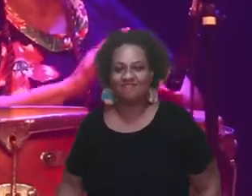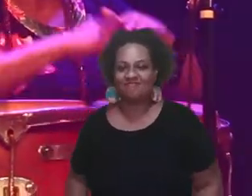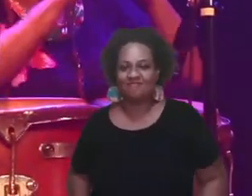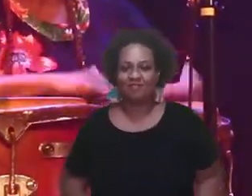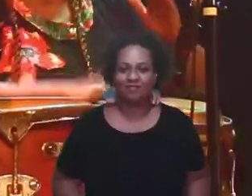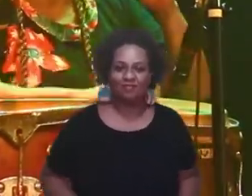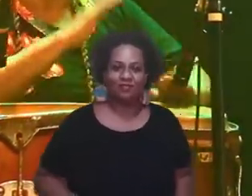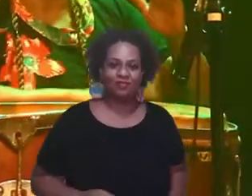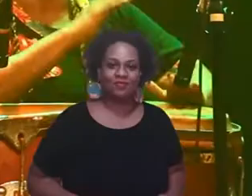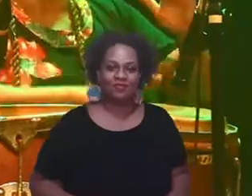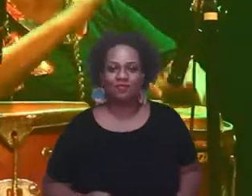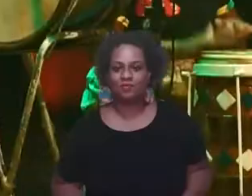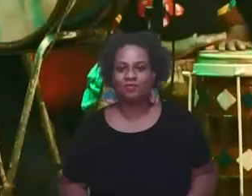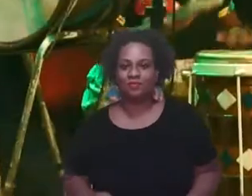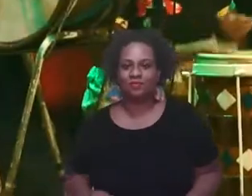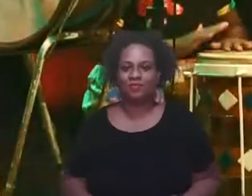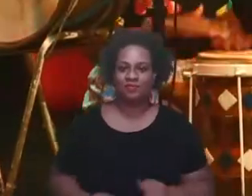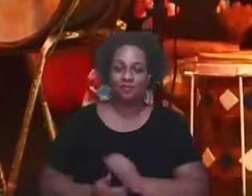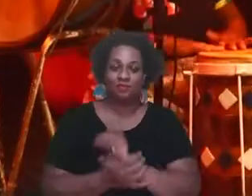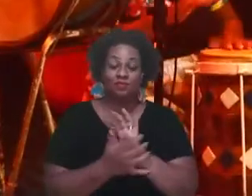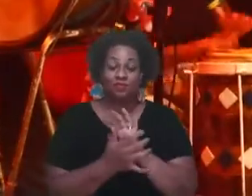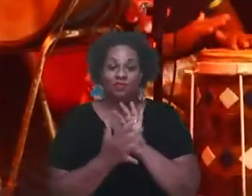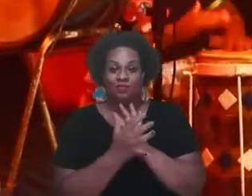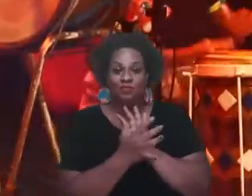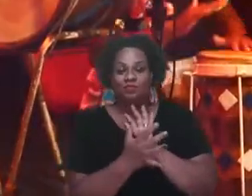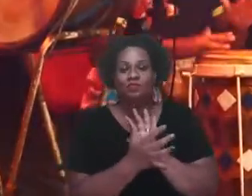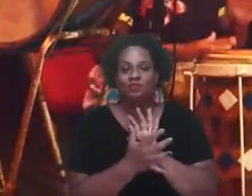perigo ver e saber